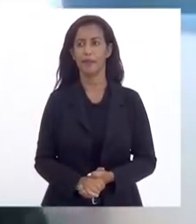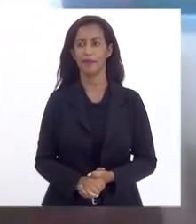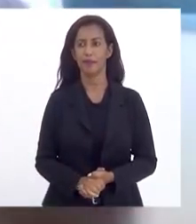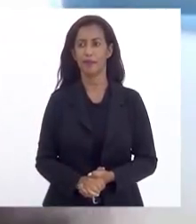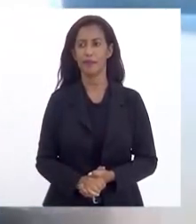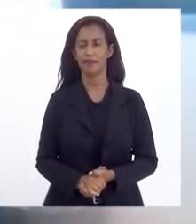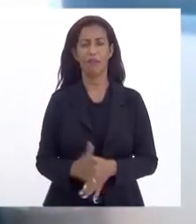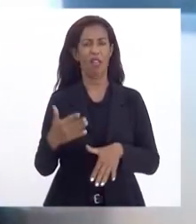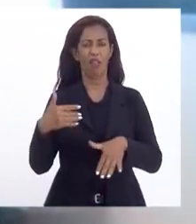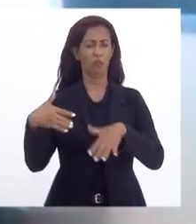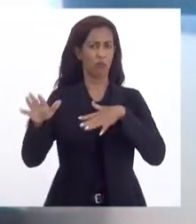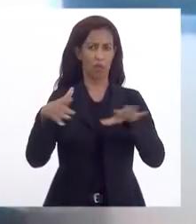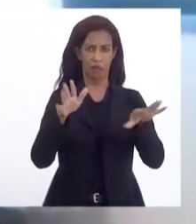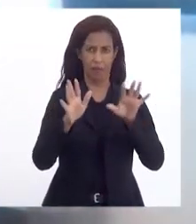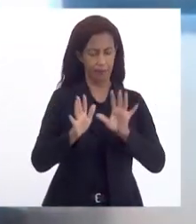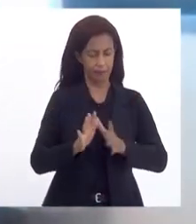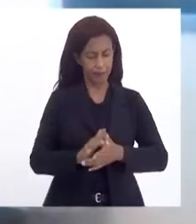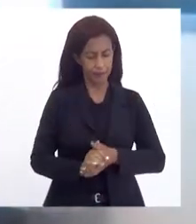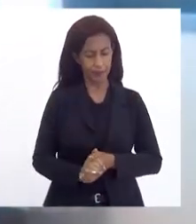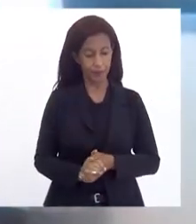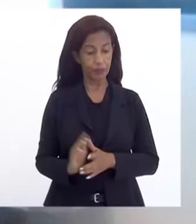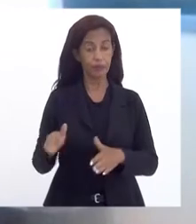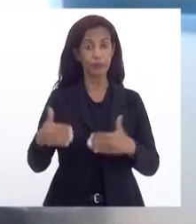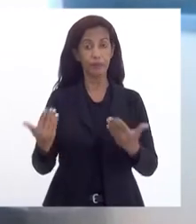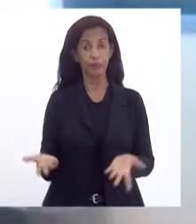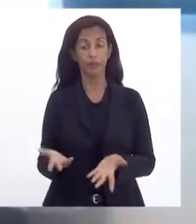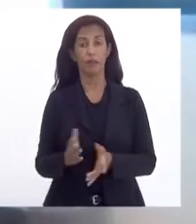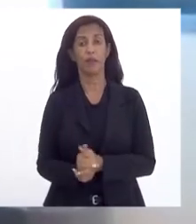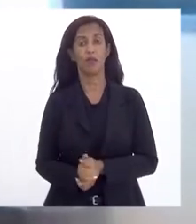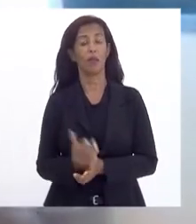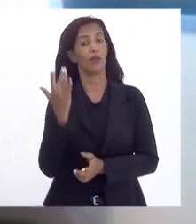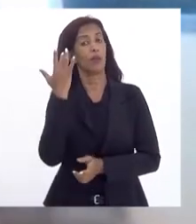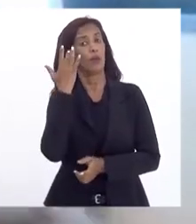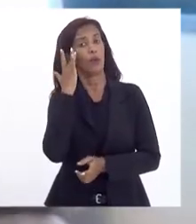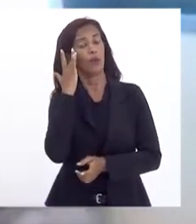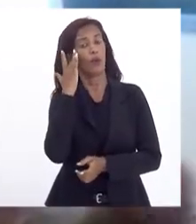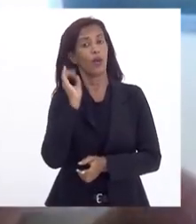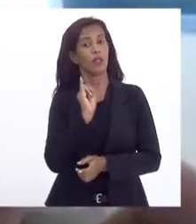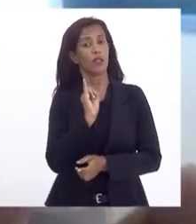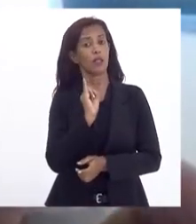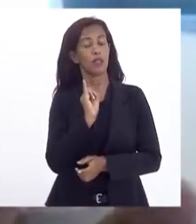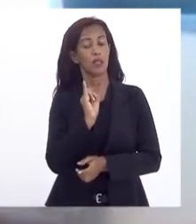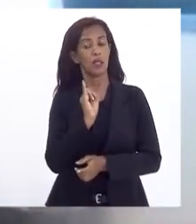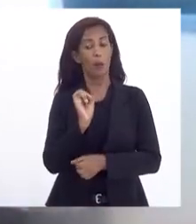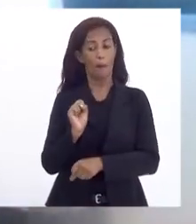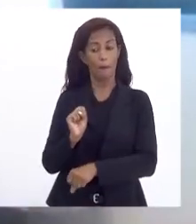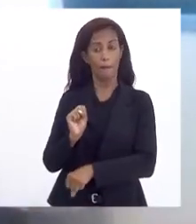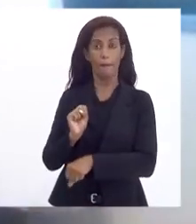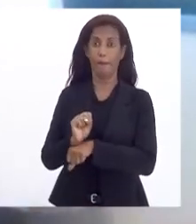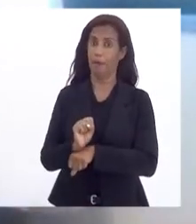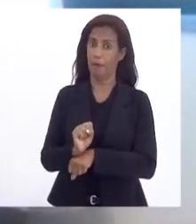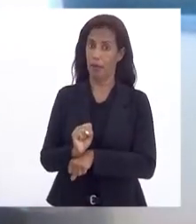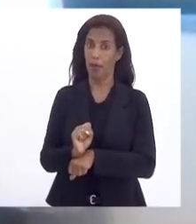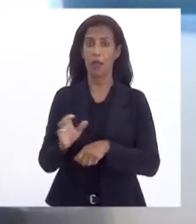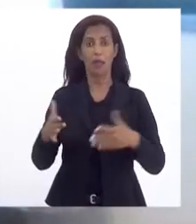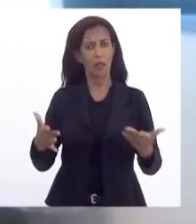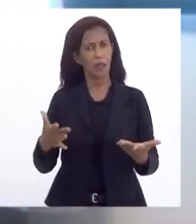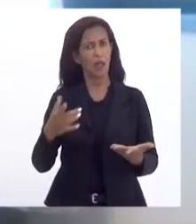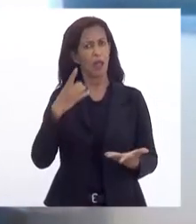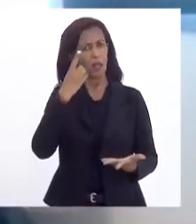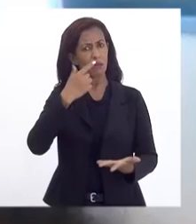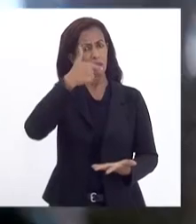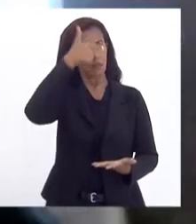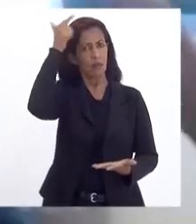em suma, e por aí vai. Né? Então, eu acho que se a gente não puser algum freio nisso, é claro que o Luiz Paulo tem